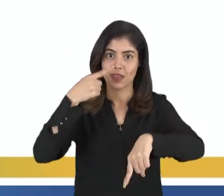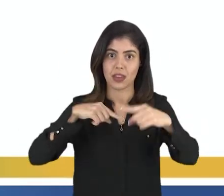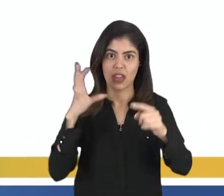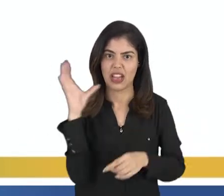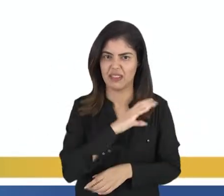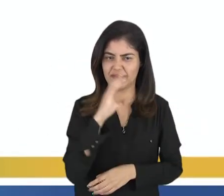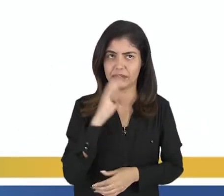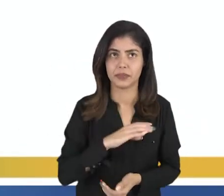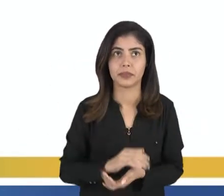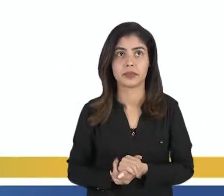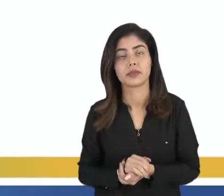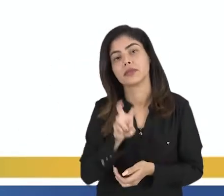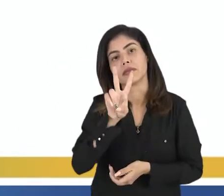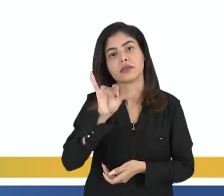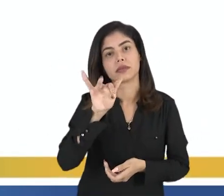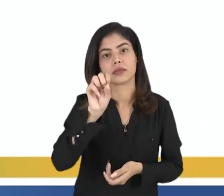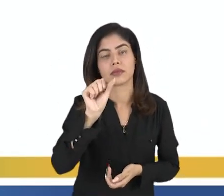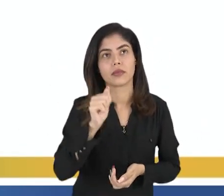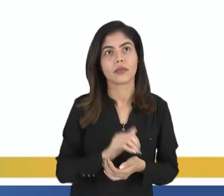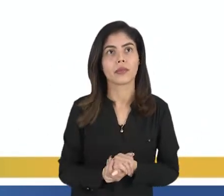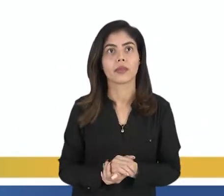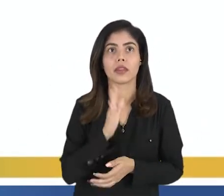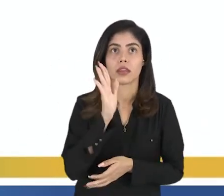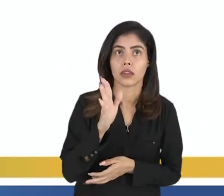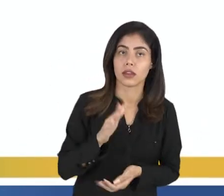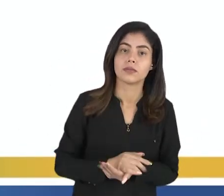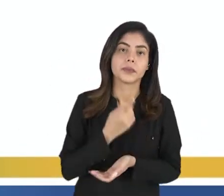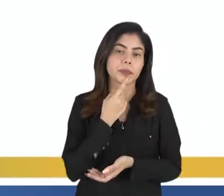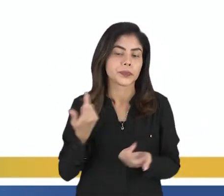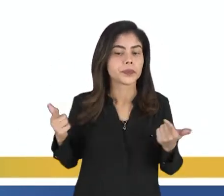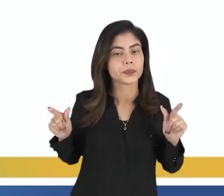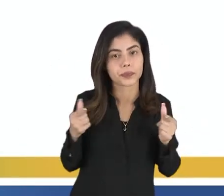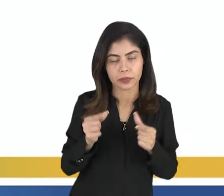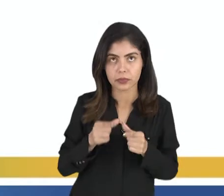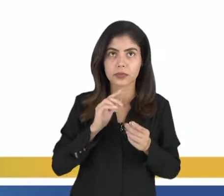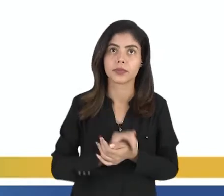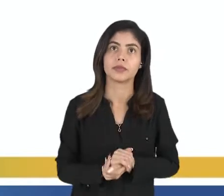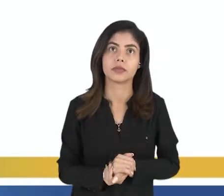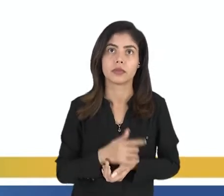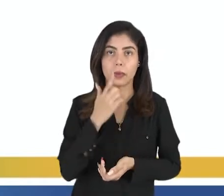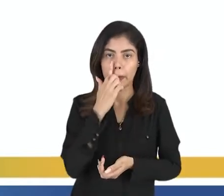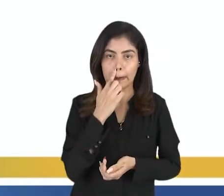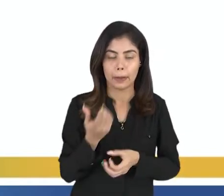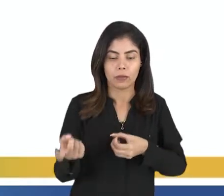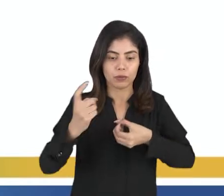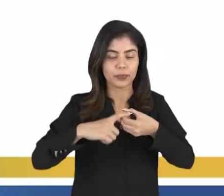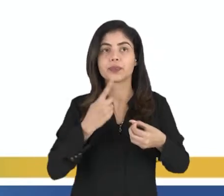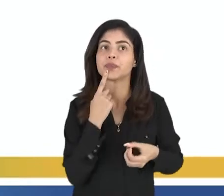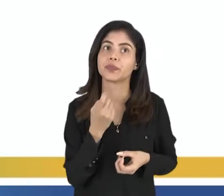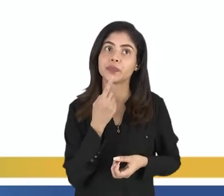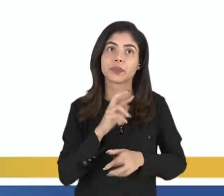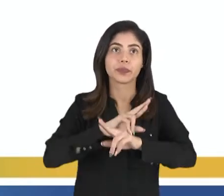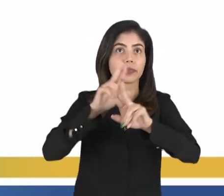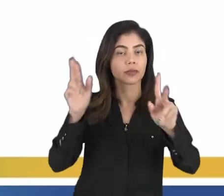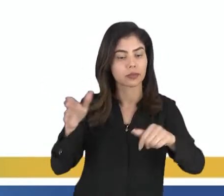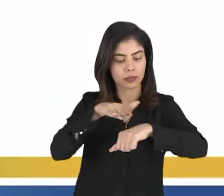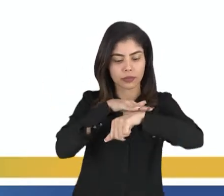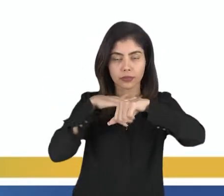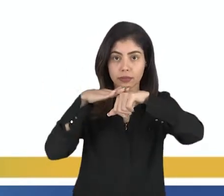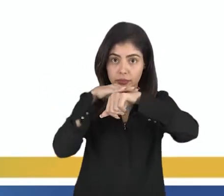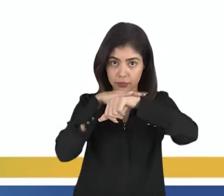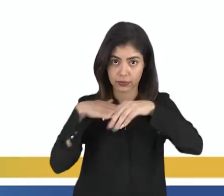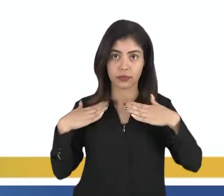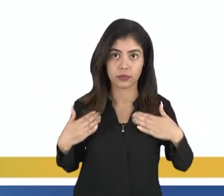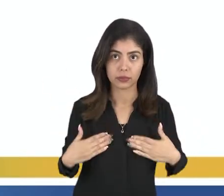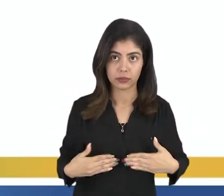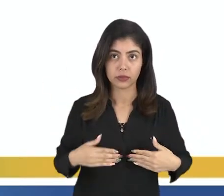pressão muito grande. As veias, elas são vasos sanguíneos, né, menores, que garantem o retorno do sangue para diversos